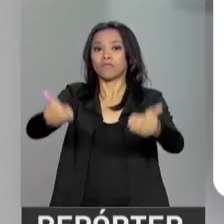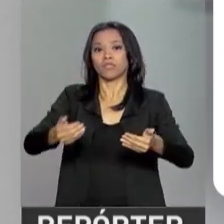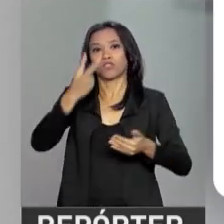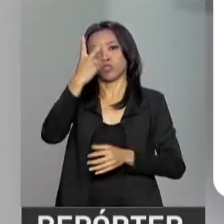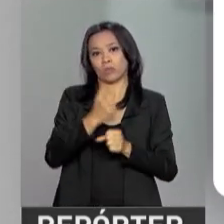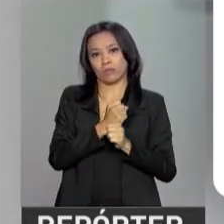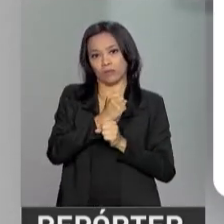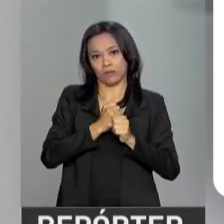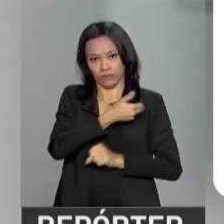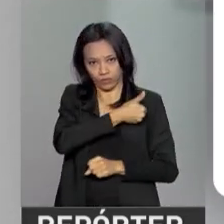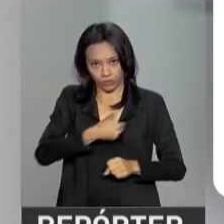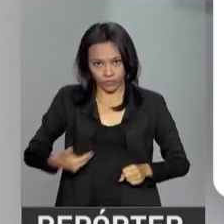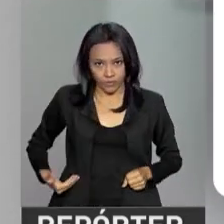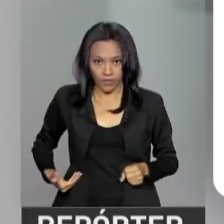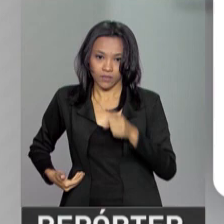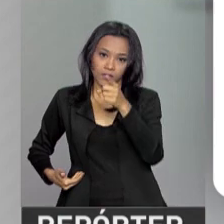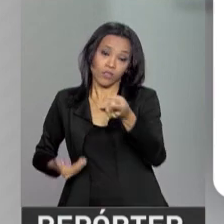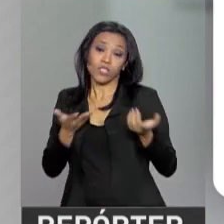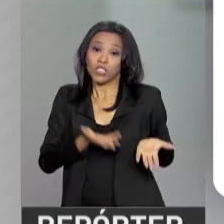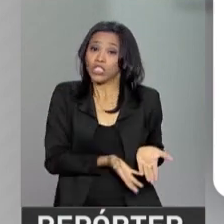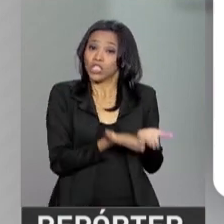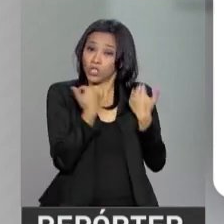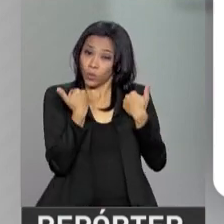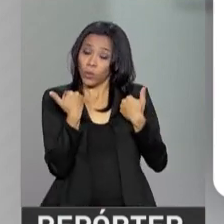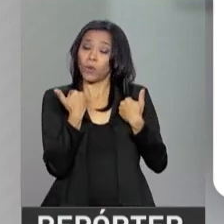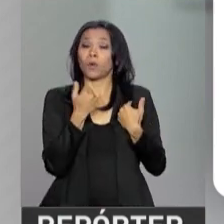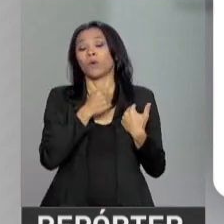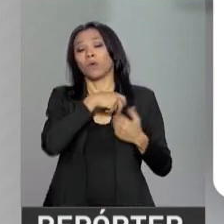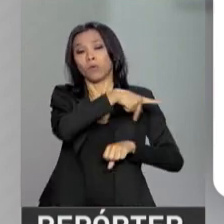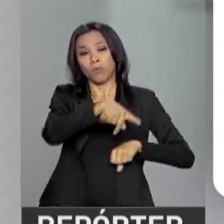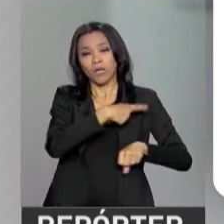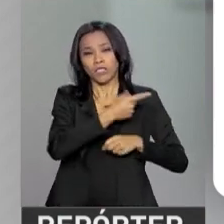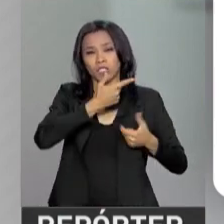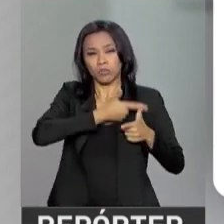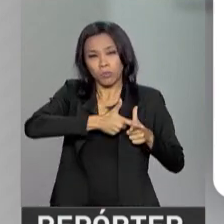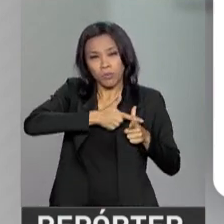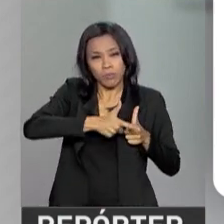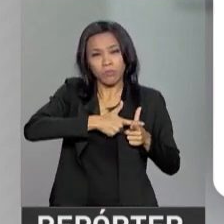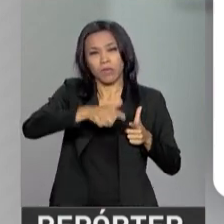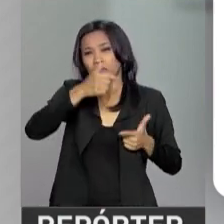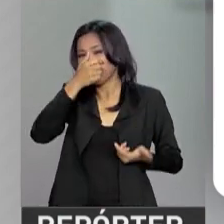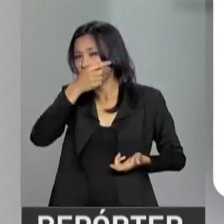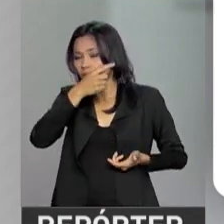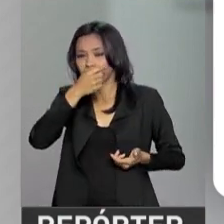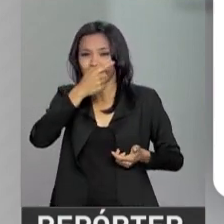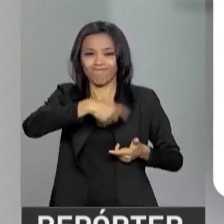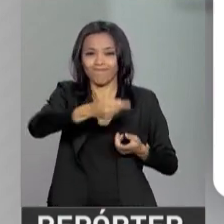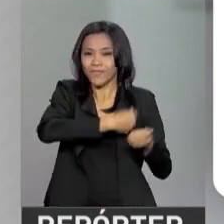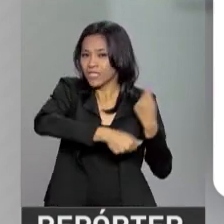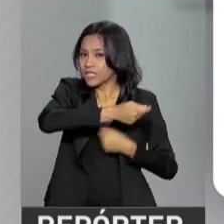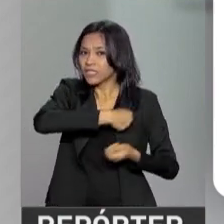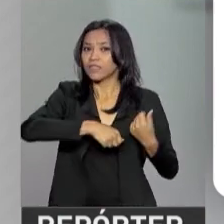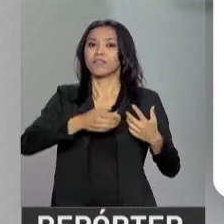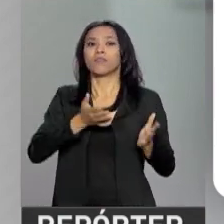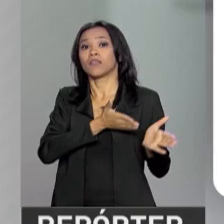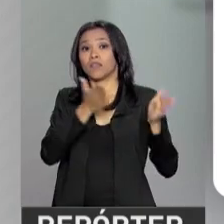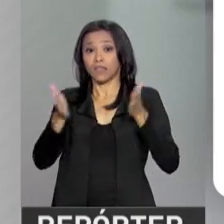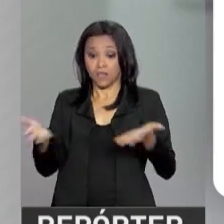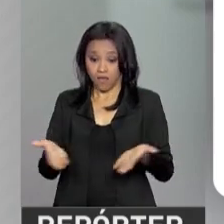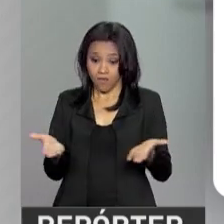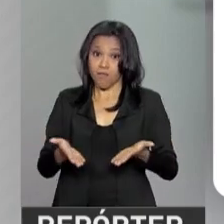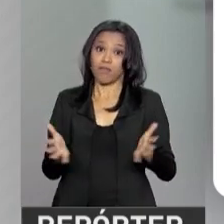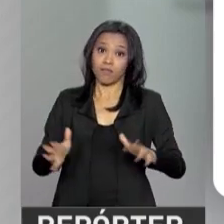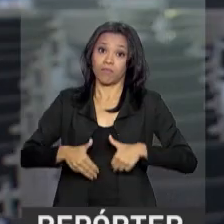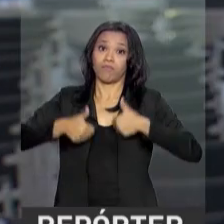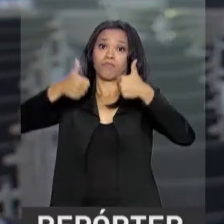transformaram retornar o país tirar um país de uma recessão econômica e levaram para o crescimento e também está com um artigo que foi escrito por